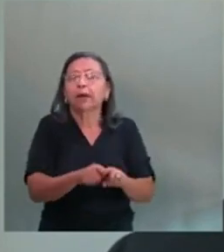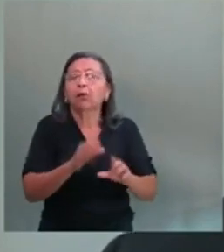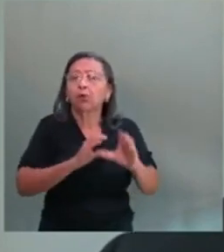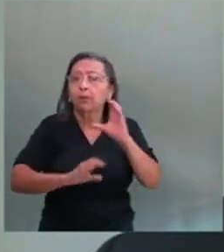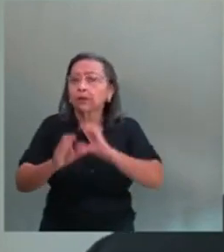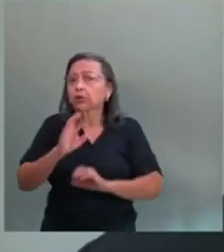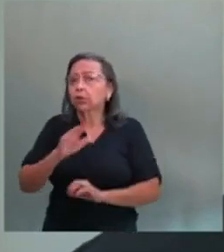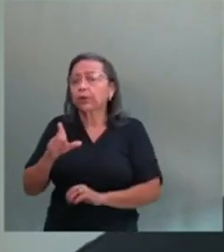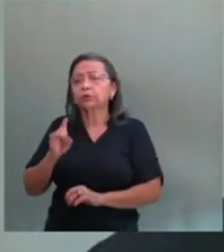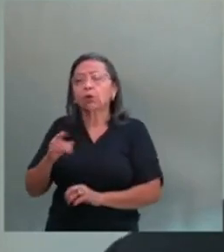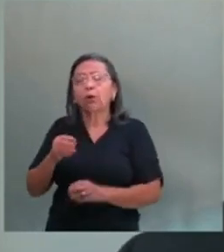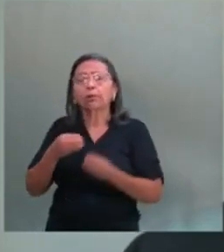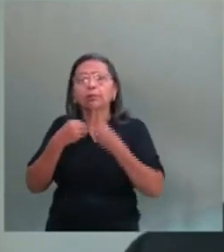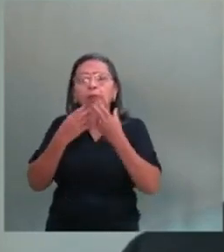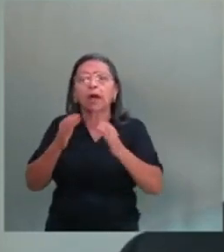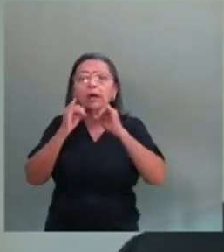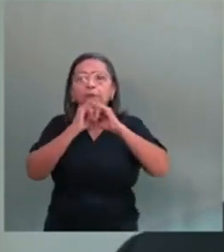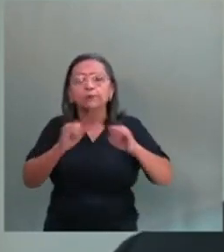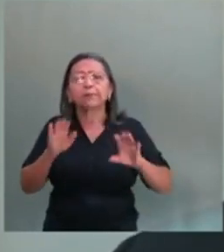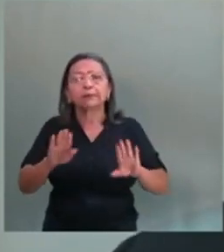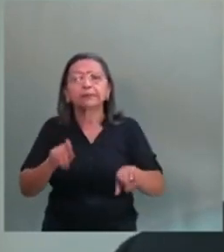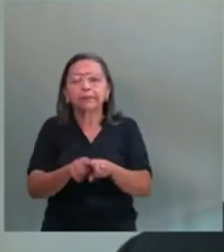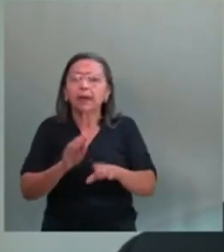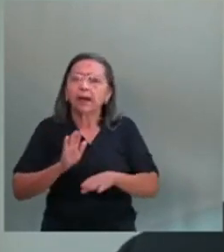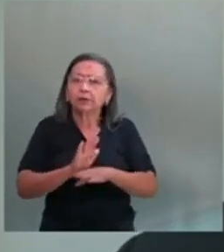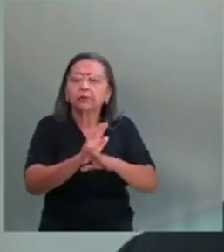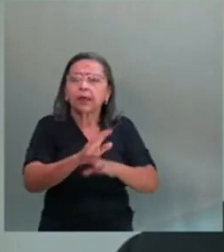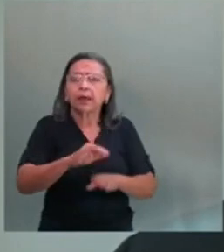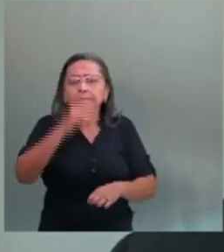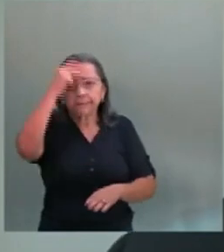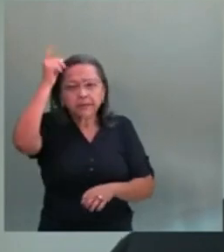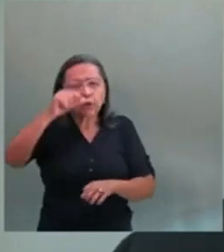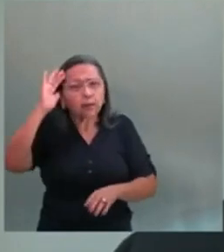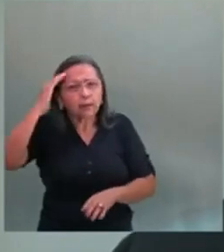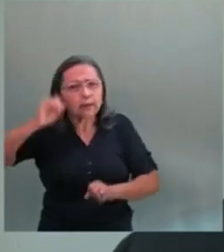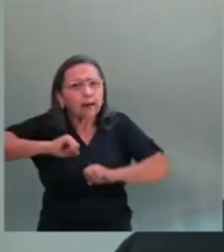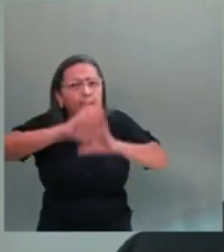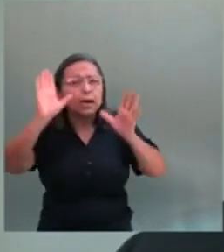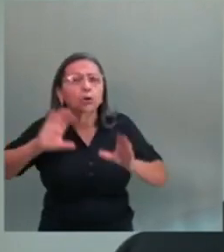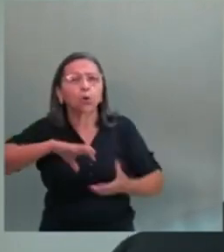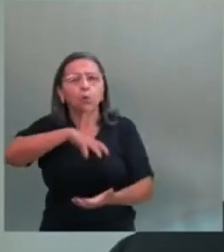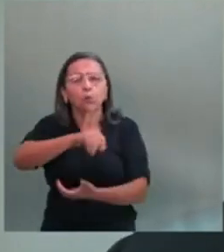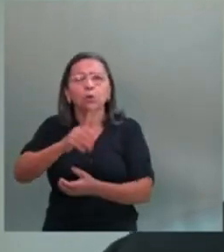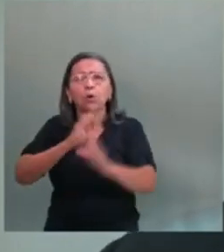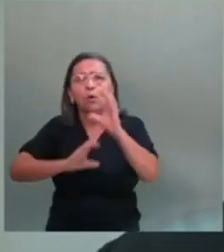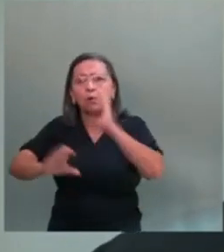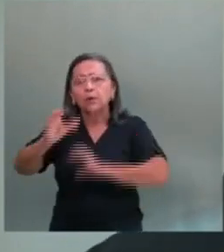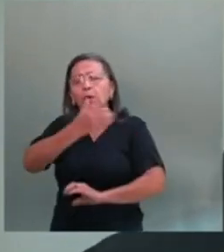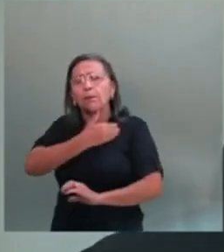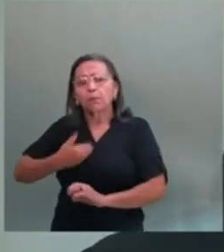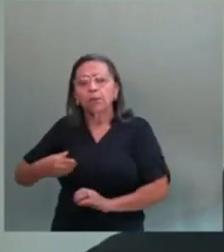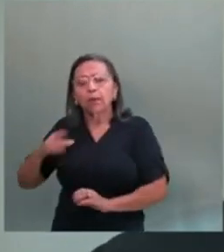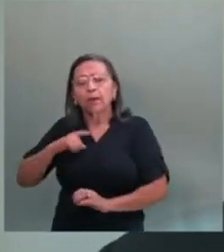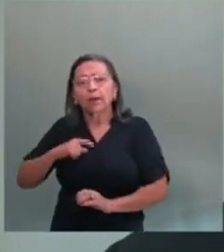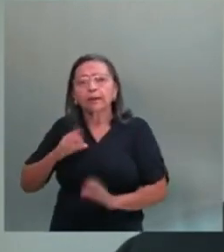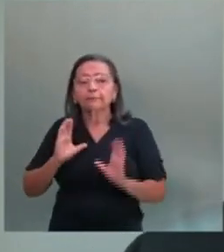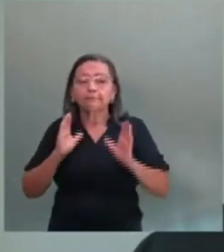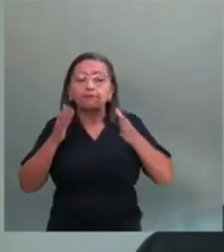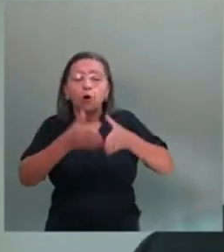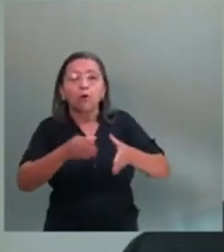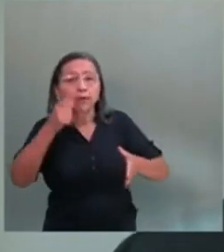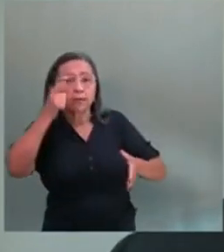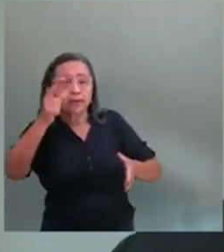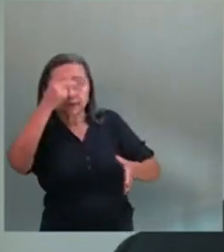não é apenas emitir informações, mas ajudar as pessoas a entender o mundo. E comunicação pública é centrada nos interesses do cidadão, e o